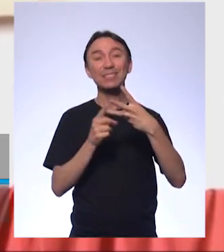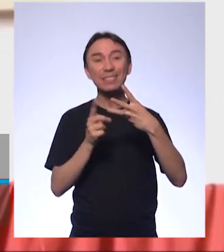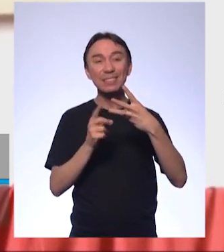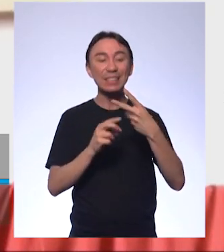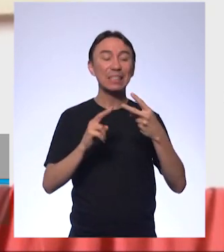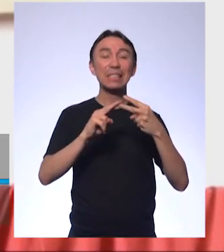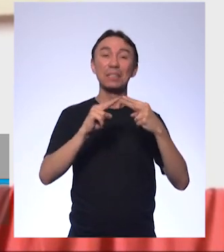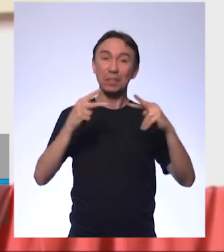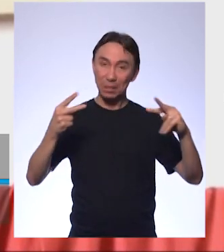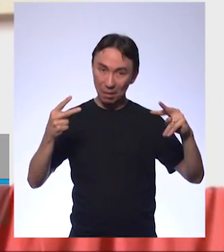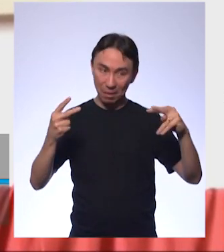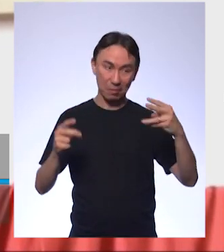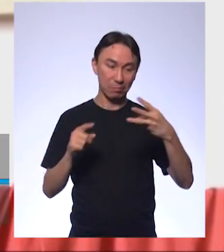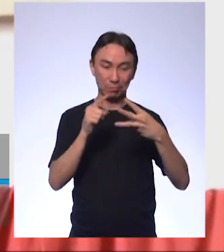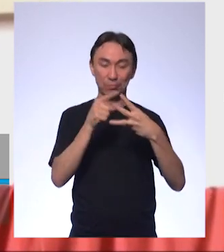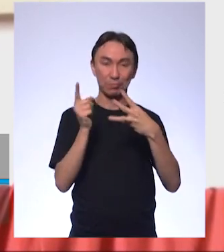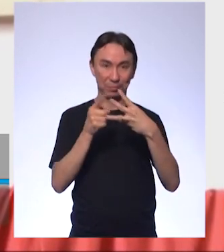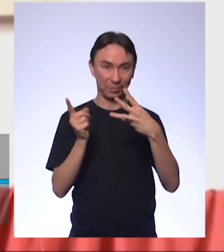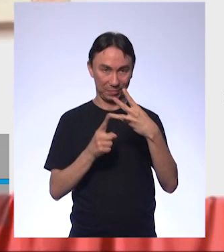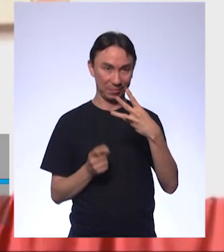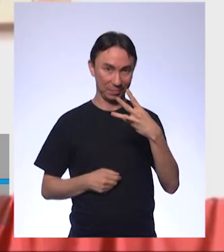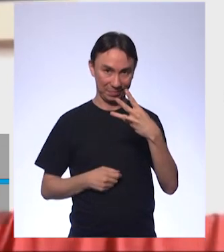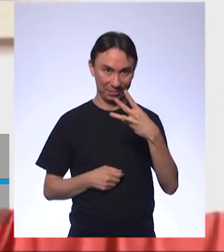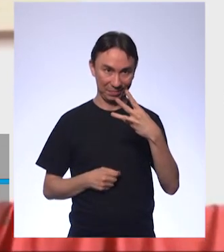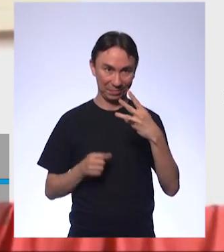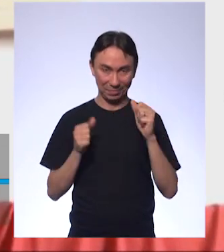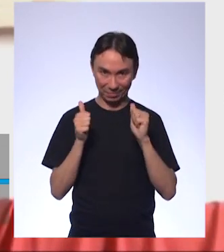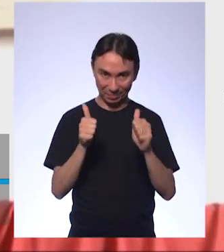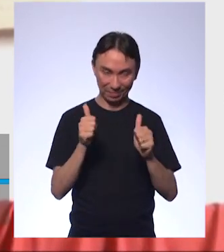né, respectivamente, ok? É isso.